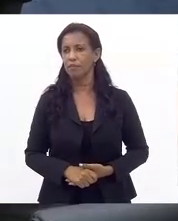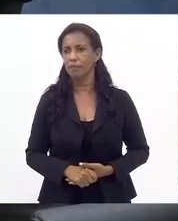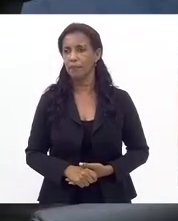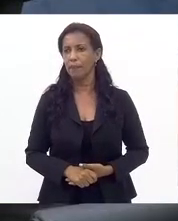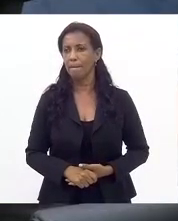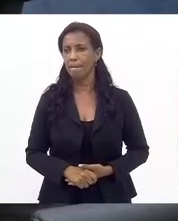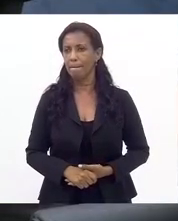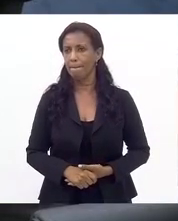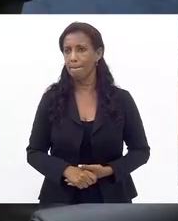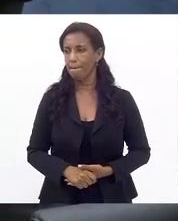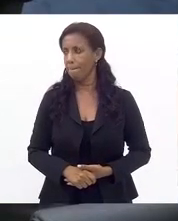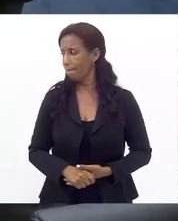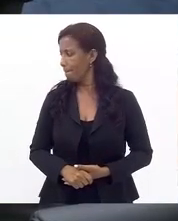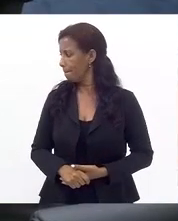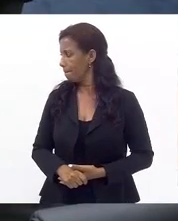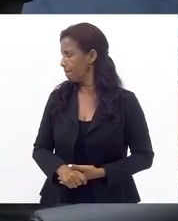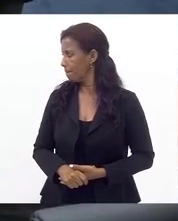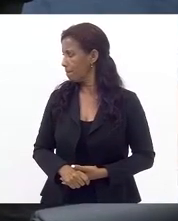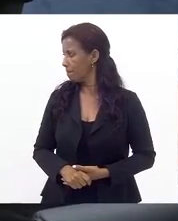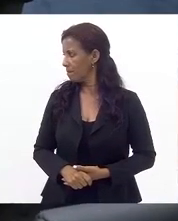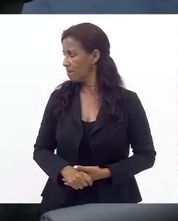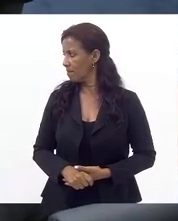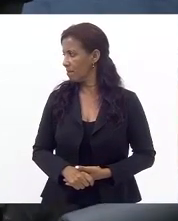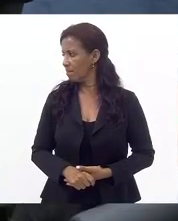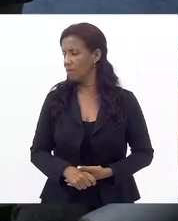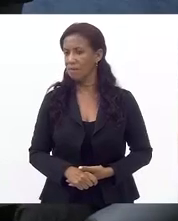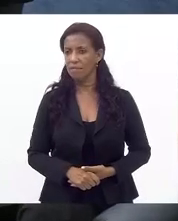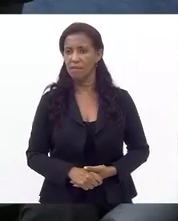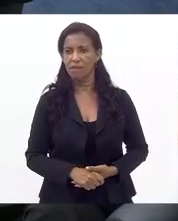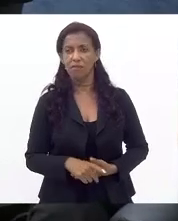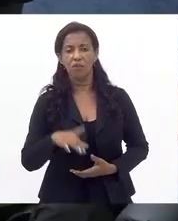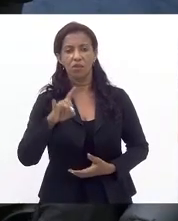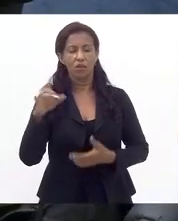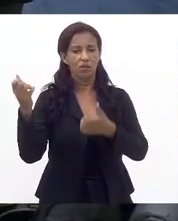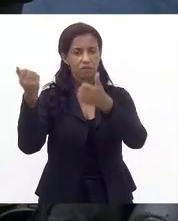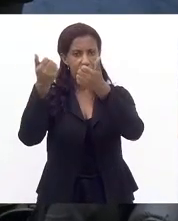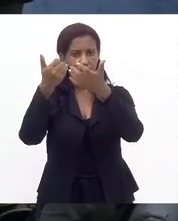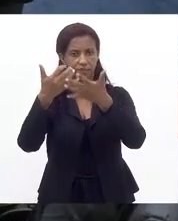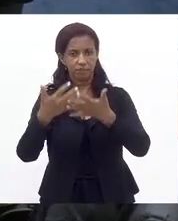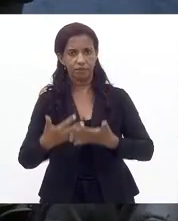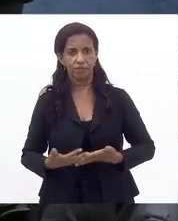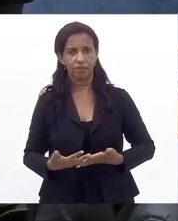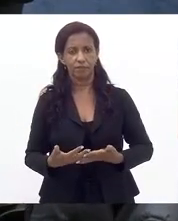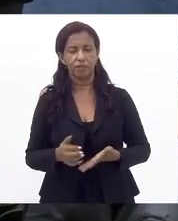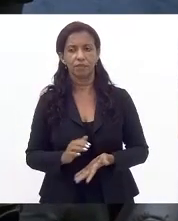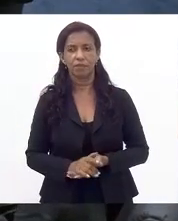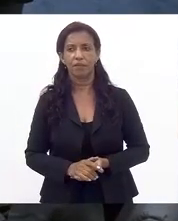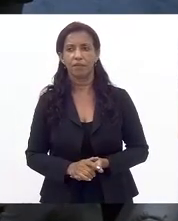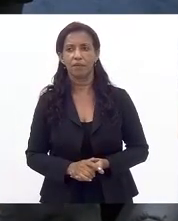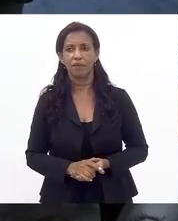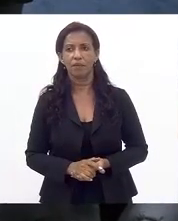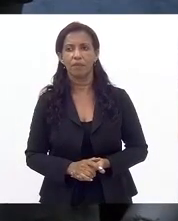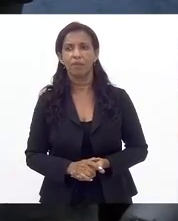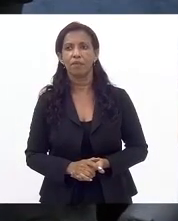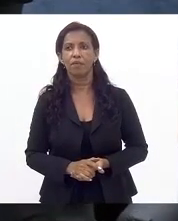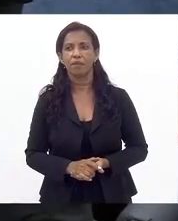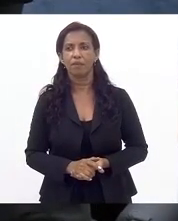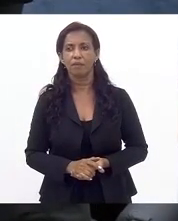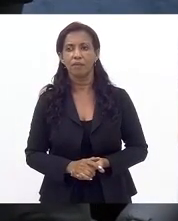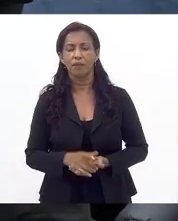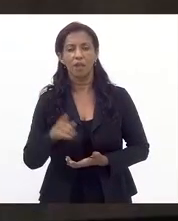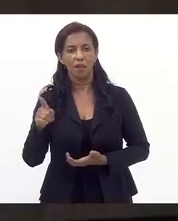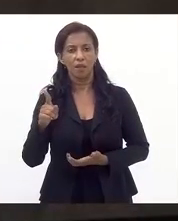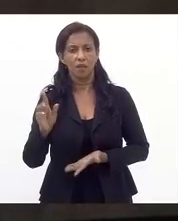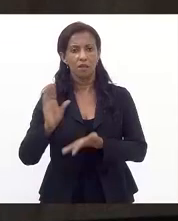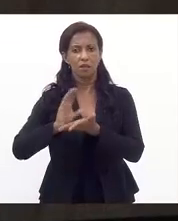os cavaleiros eu gostaria só de fazer esse crescimento é essa verba de gratificação de locomoção e